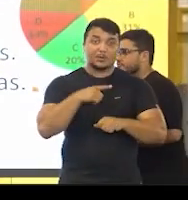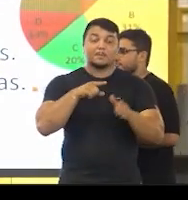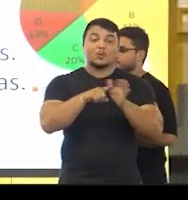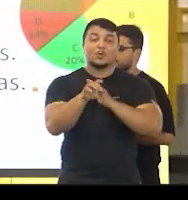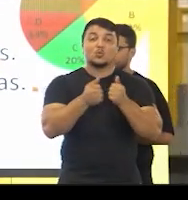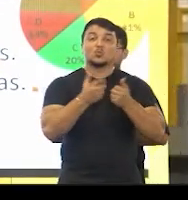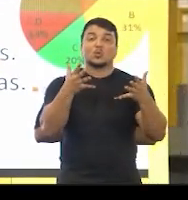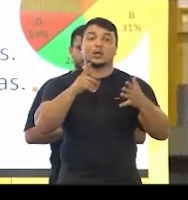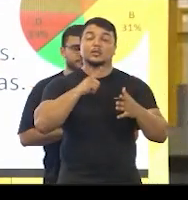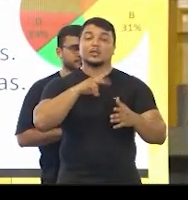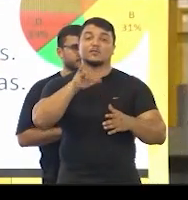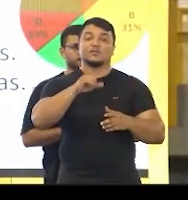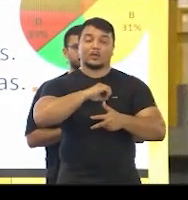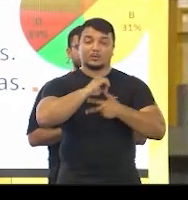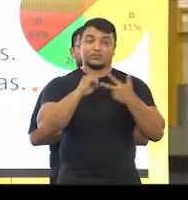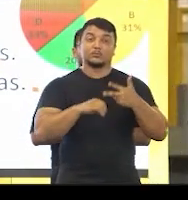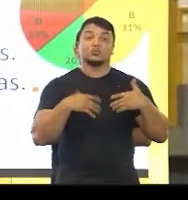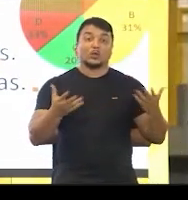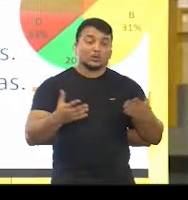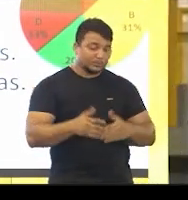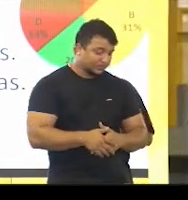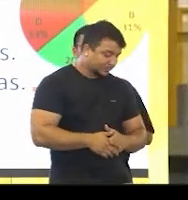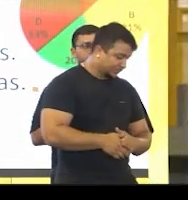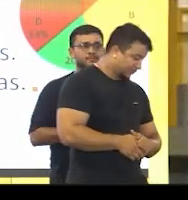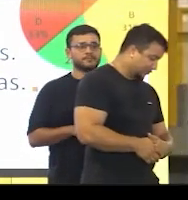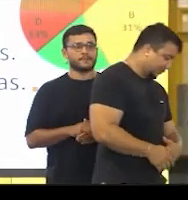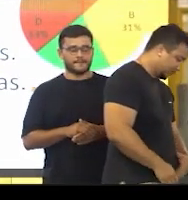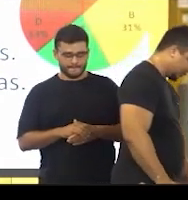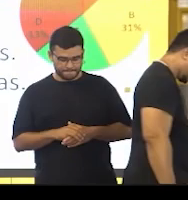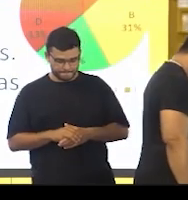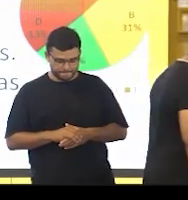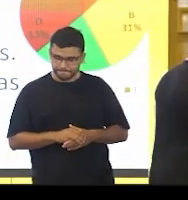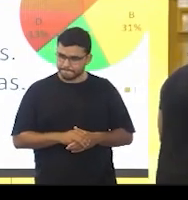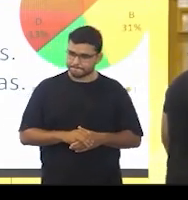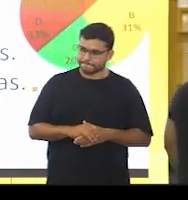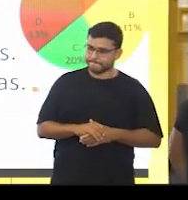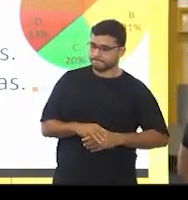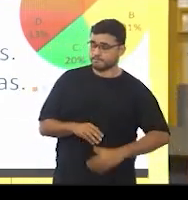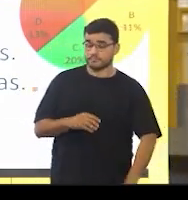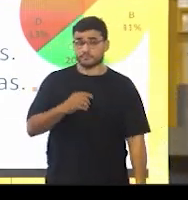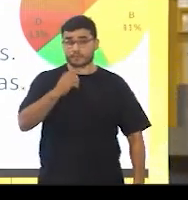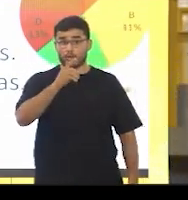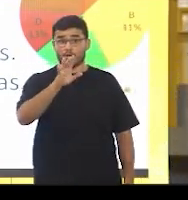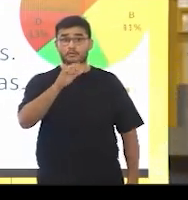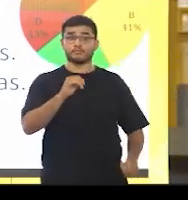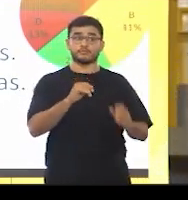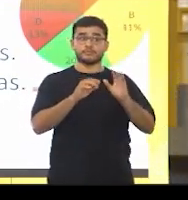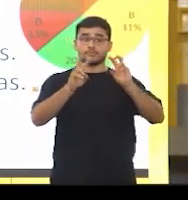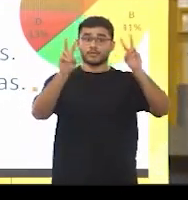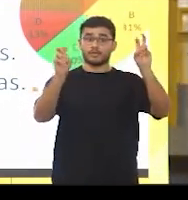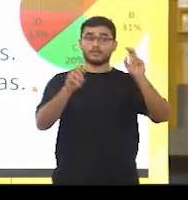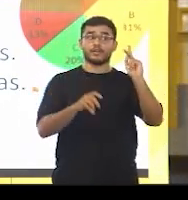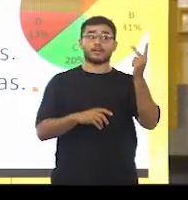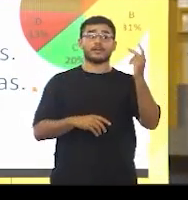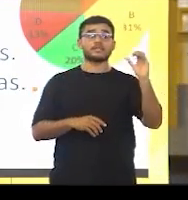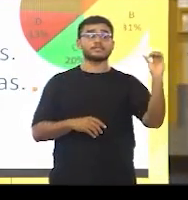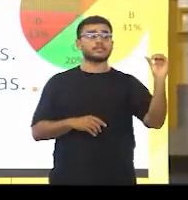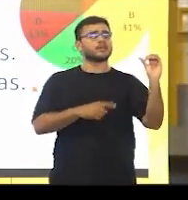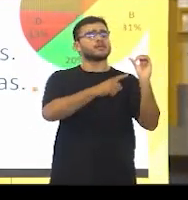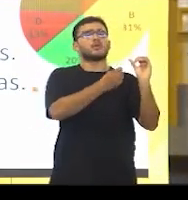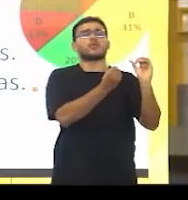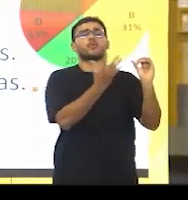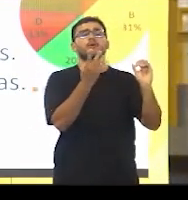Quantas questões nós vamos ter no Enem no final do ano? Pelo menos da habilidade 6. Quantas? Quantas? Não